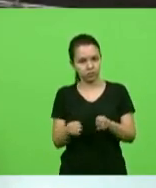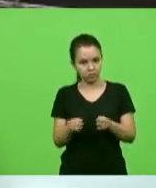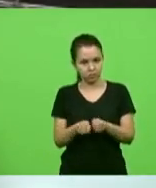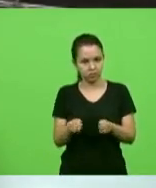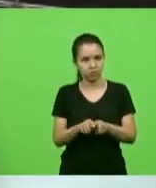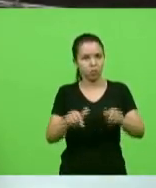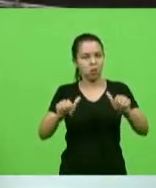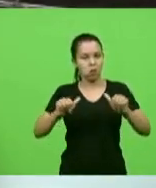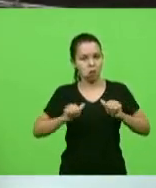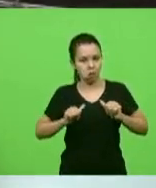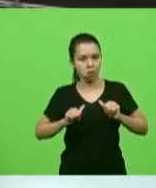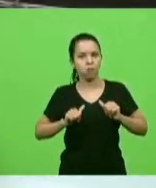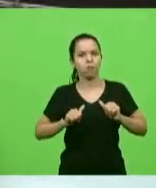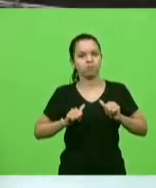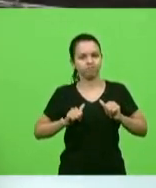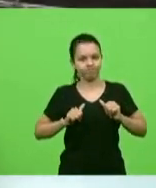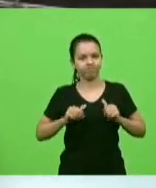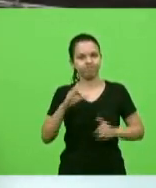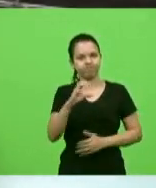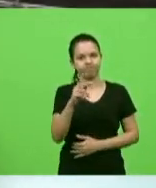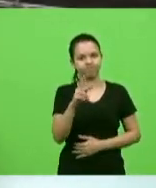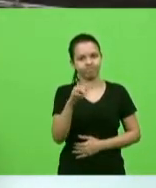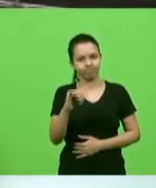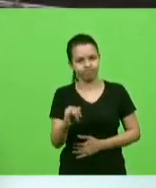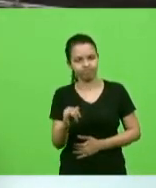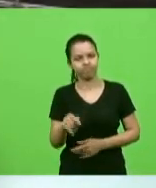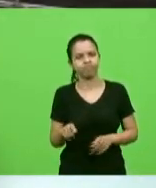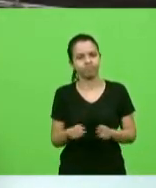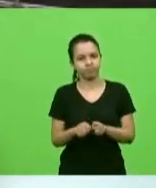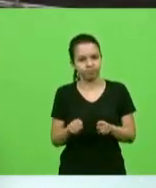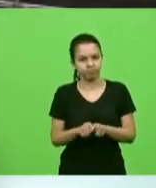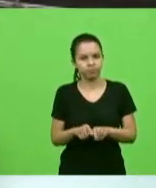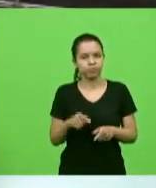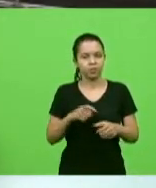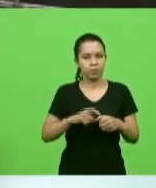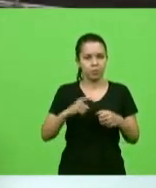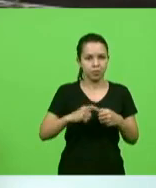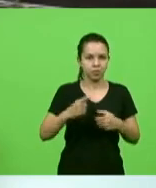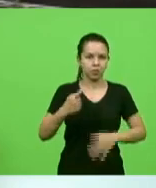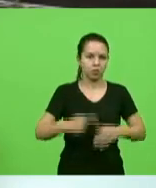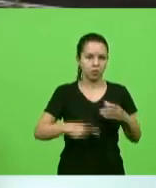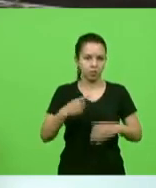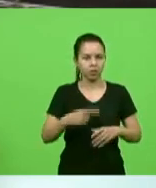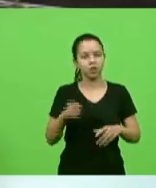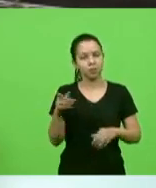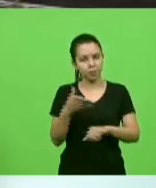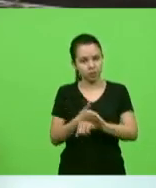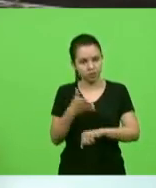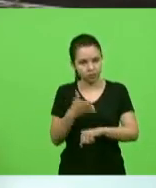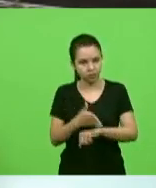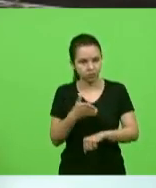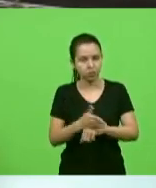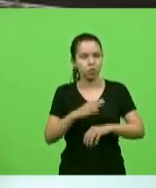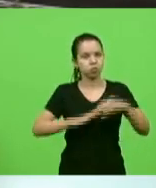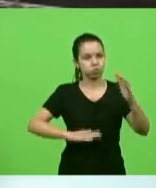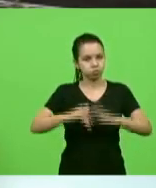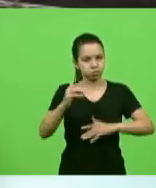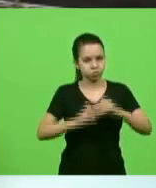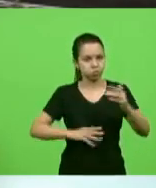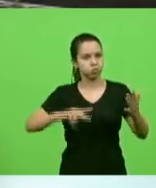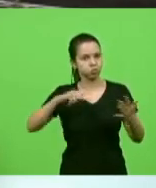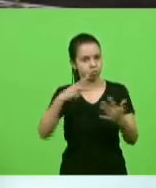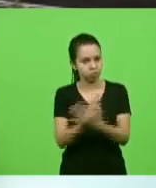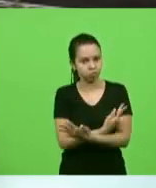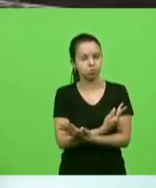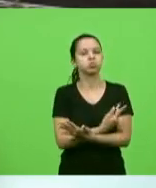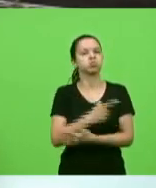omissa na visão da CPI mais do que isso para os membros da comissão ela praticou o ato dele vai cê agiu de